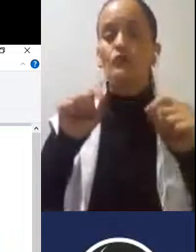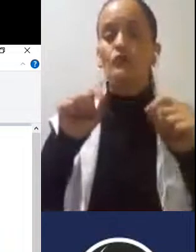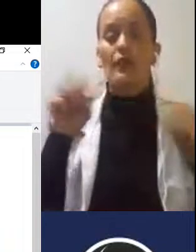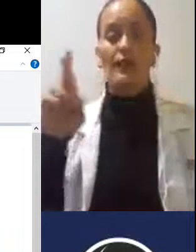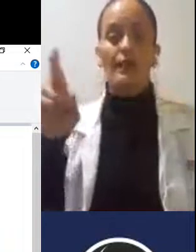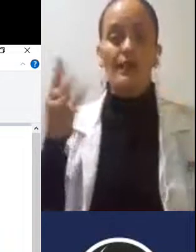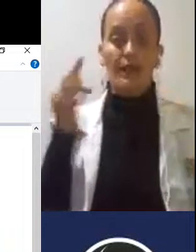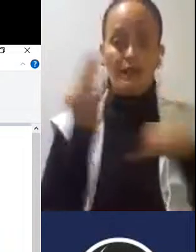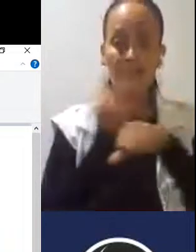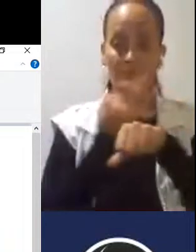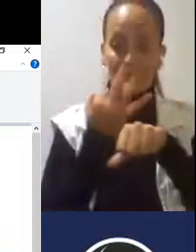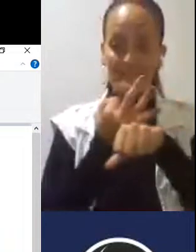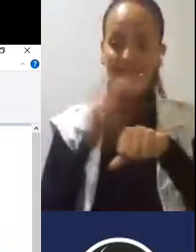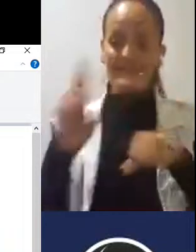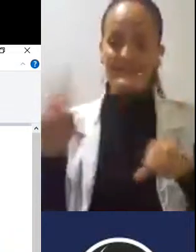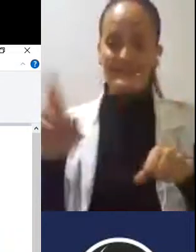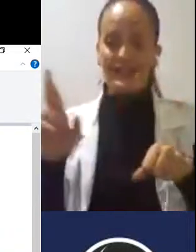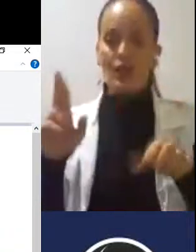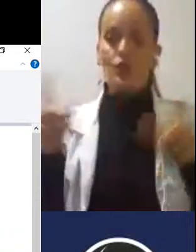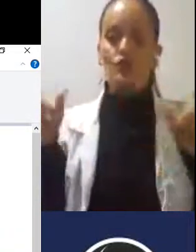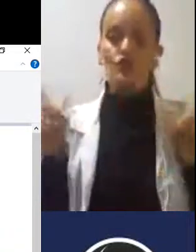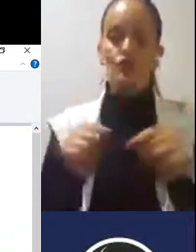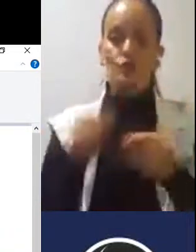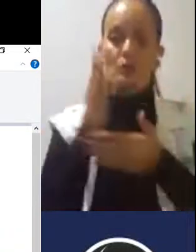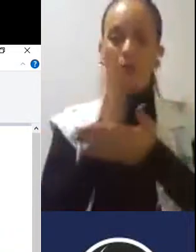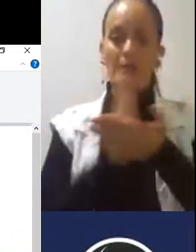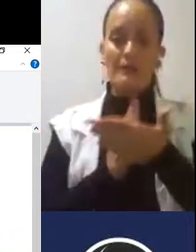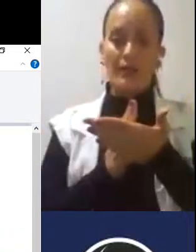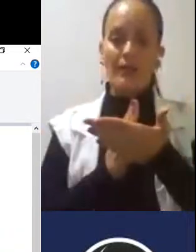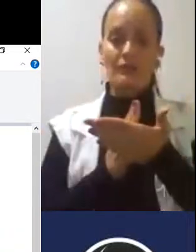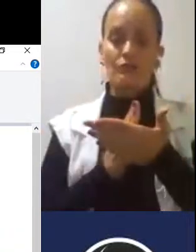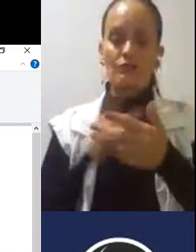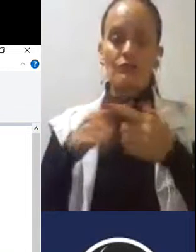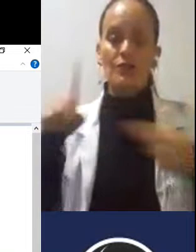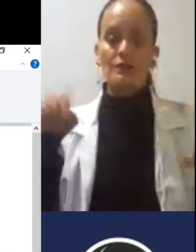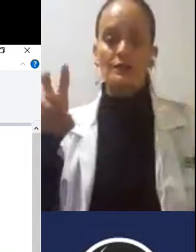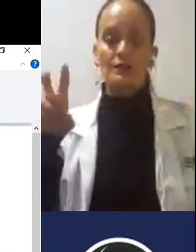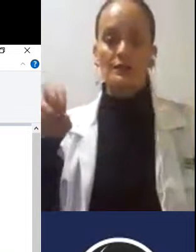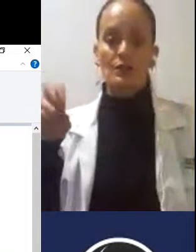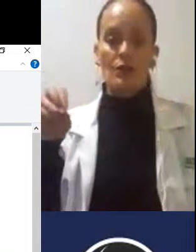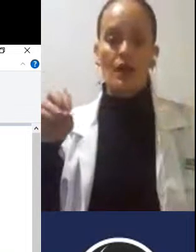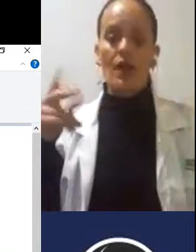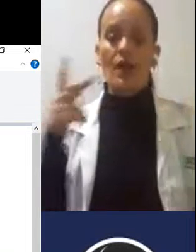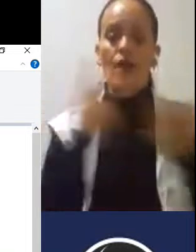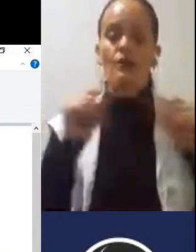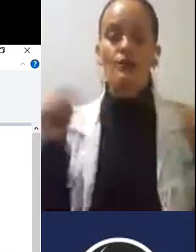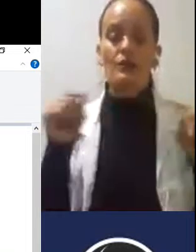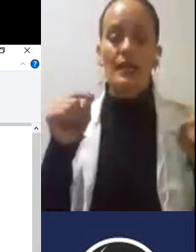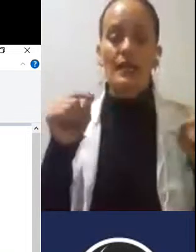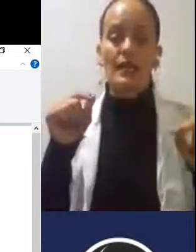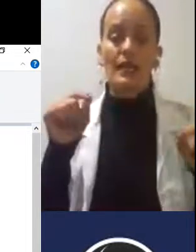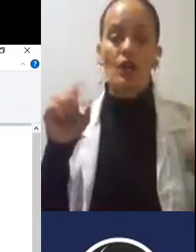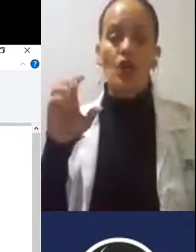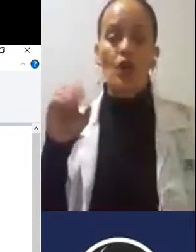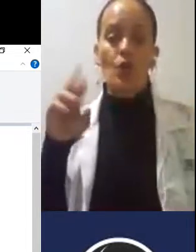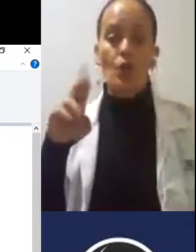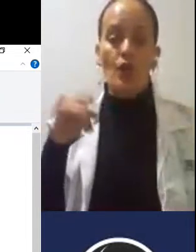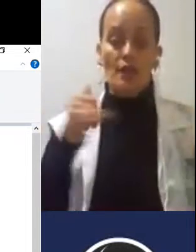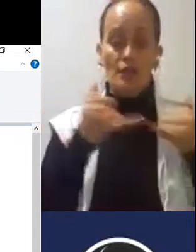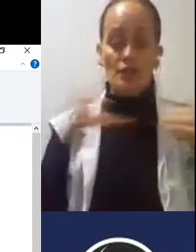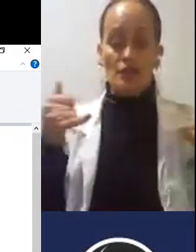pela metade. A resistência agora é 50 ohms. O que aconteceu com a corrente? Ela dobrou de valor. Então, essa questão